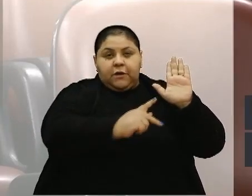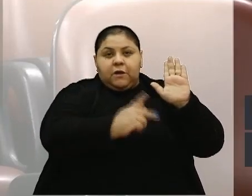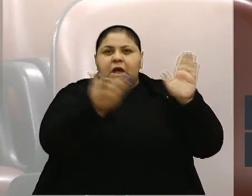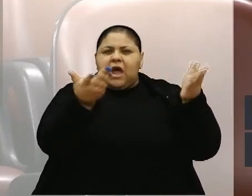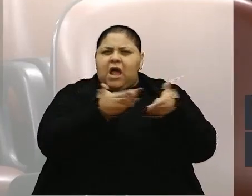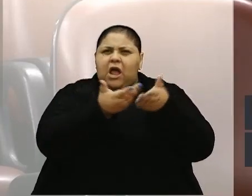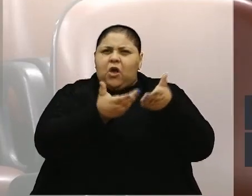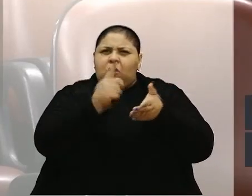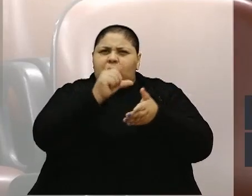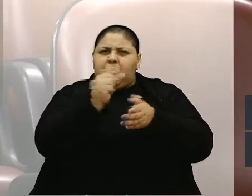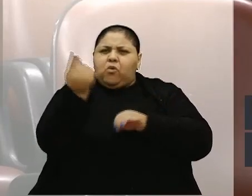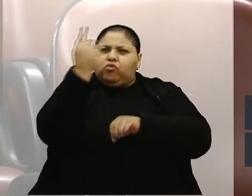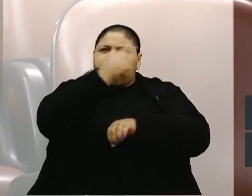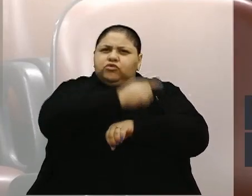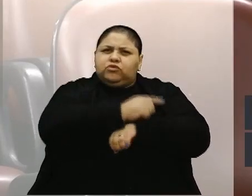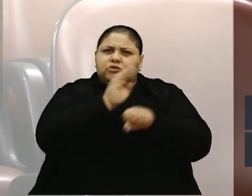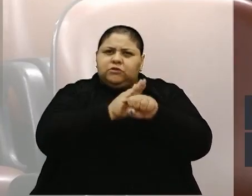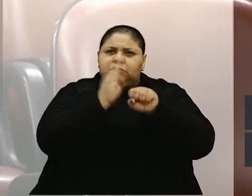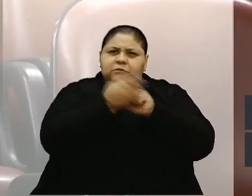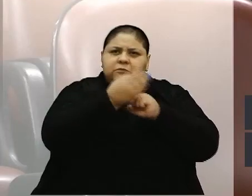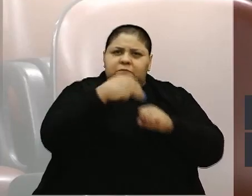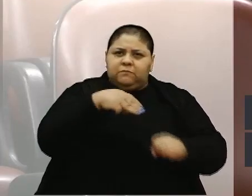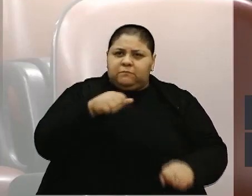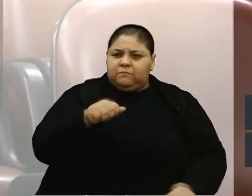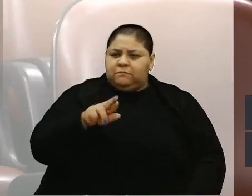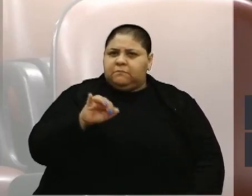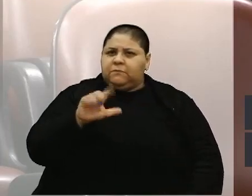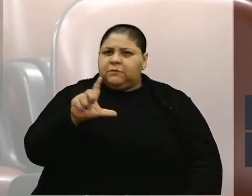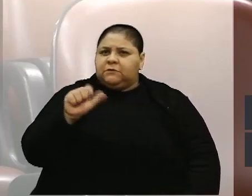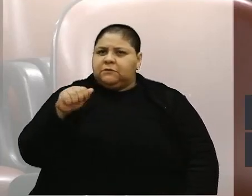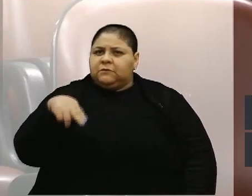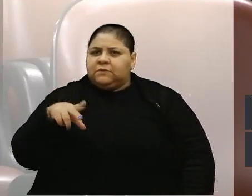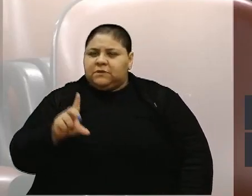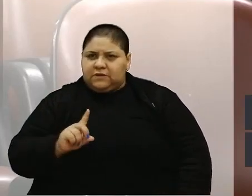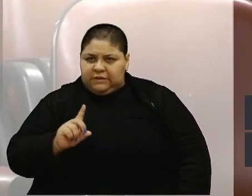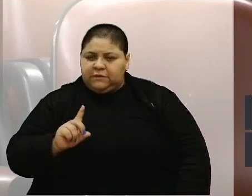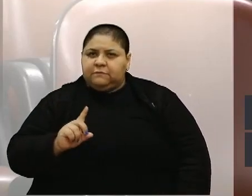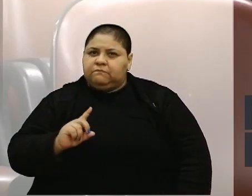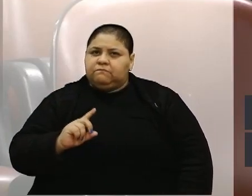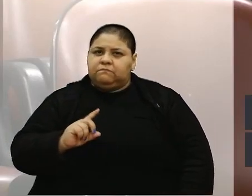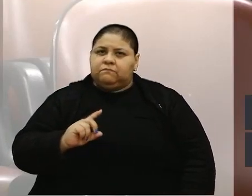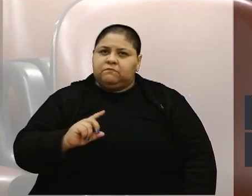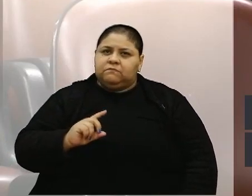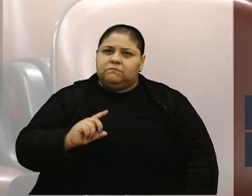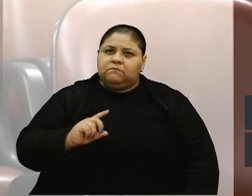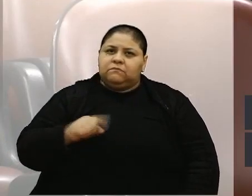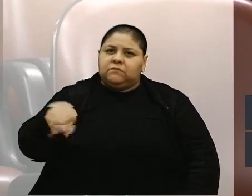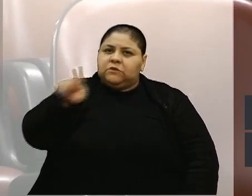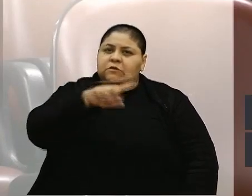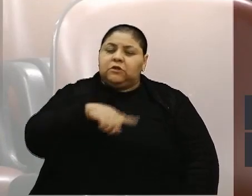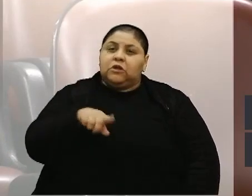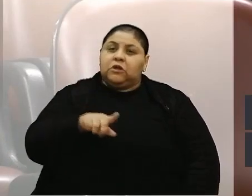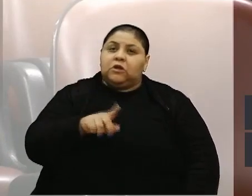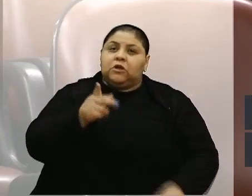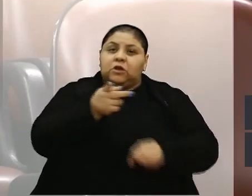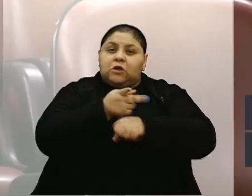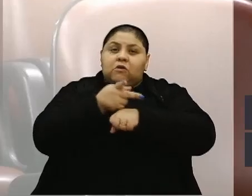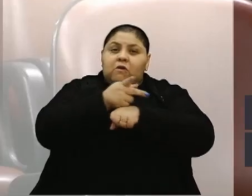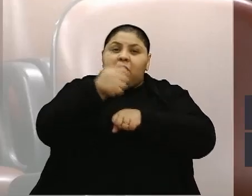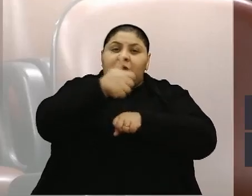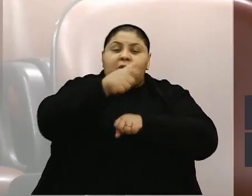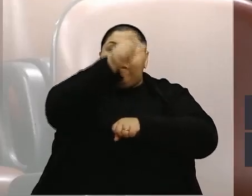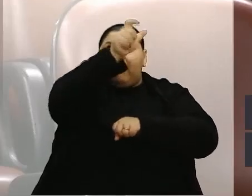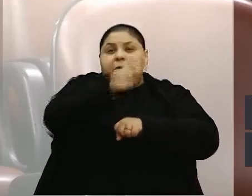dias atrás, no bairro Marilã, agora já temos um bisano no outro bairro, onde nós procuramos, a primeira pessoa